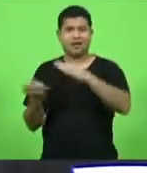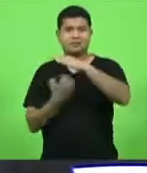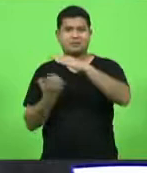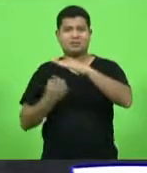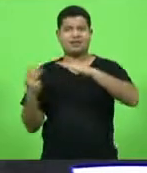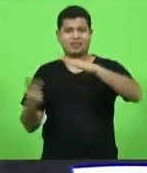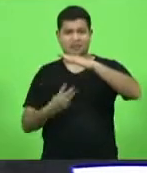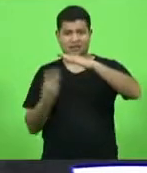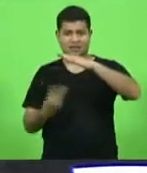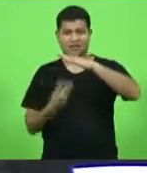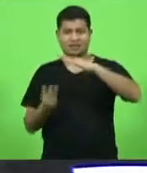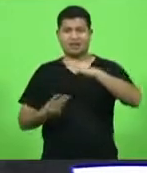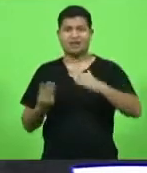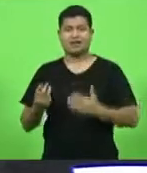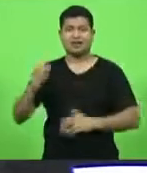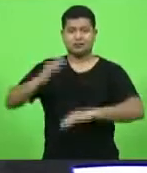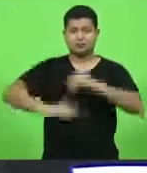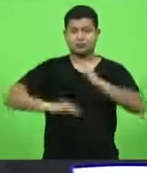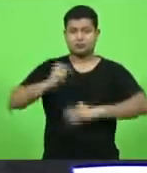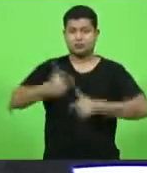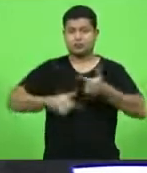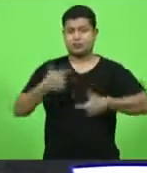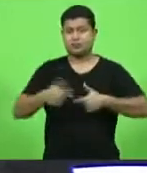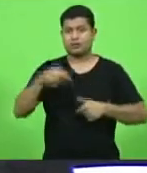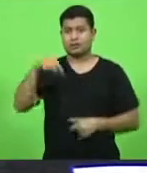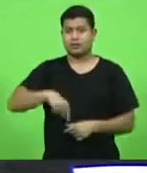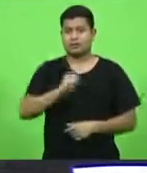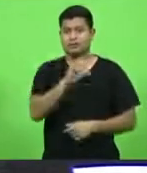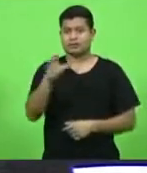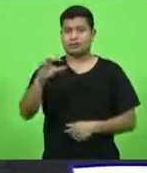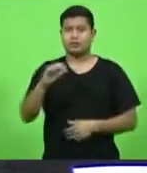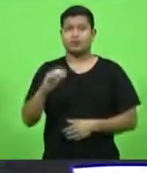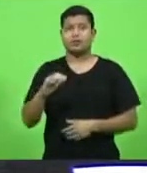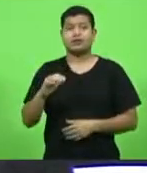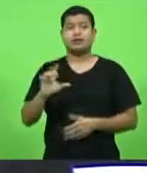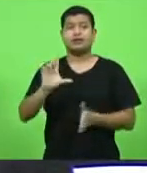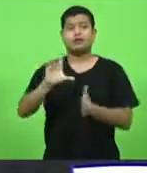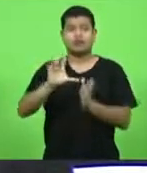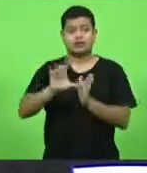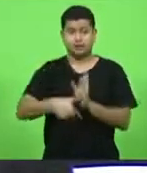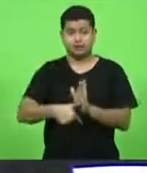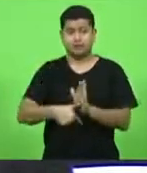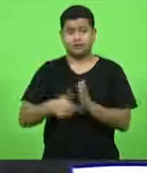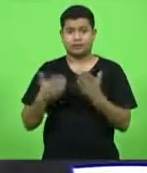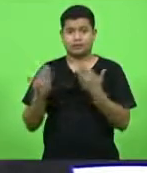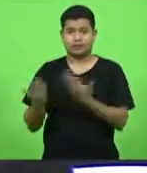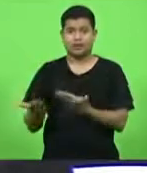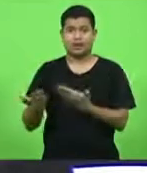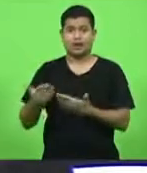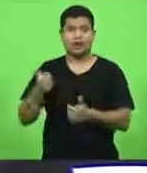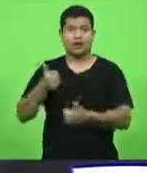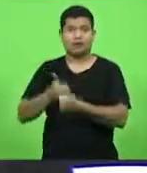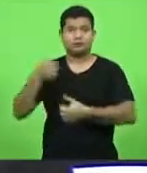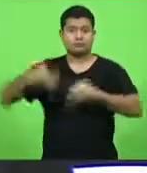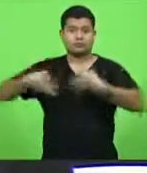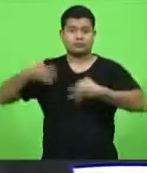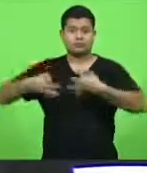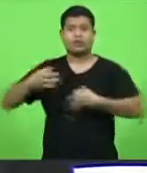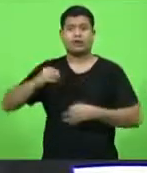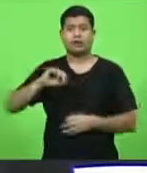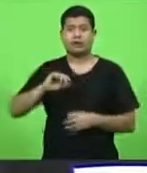aqui em Santa Catarina bom e depois disso a própria Justiça declarou que a empresa